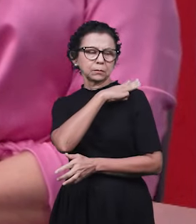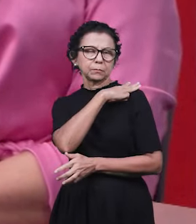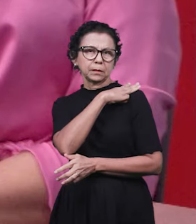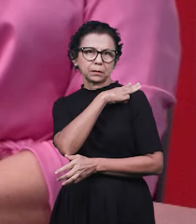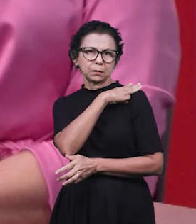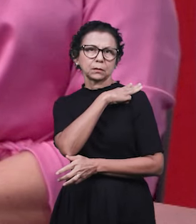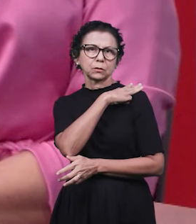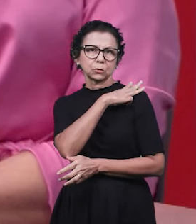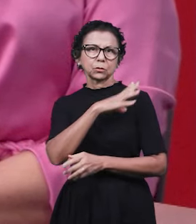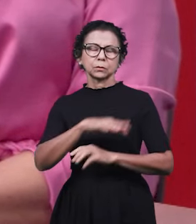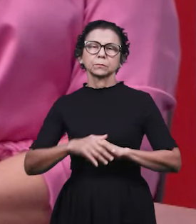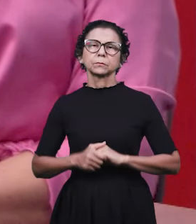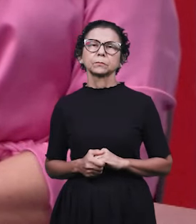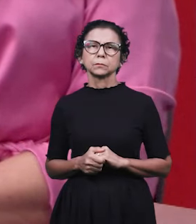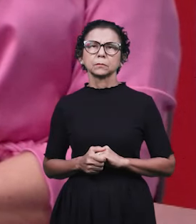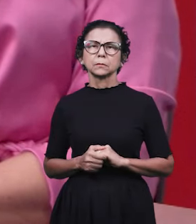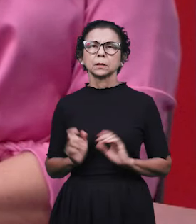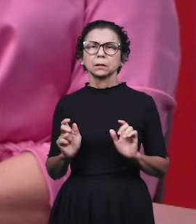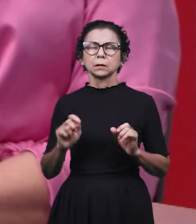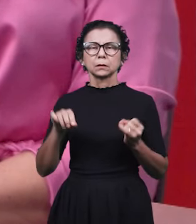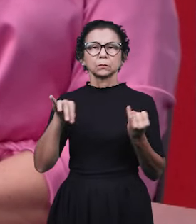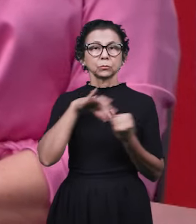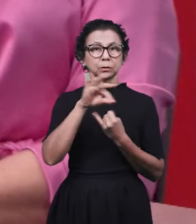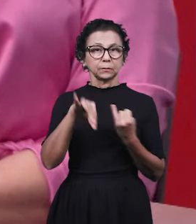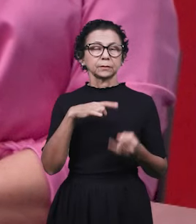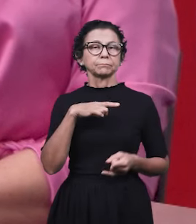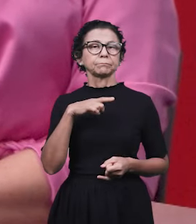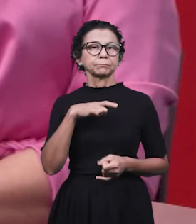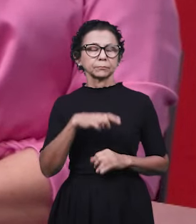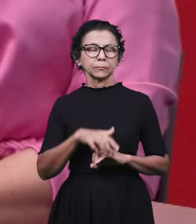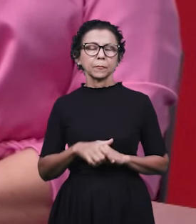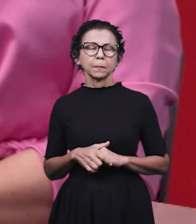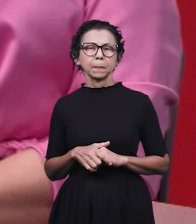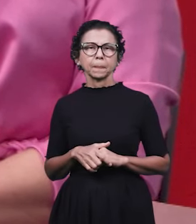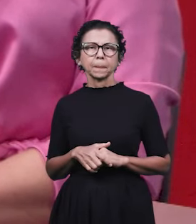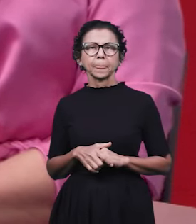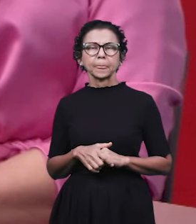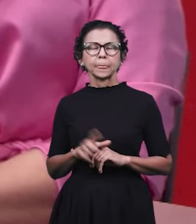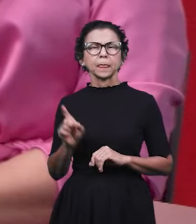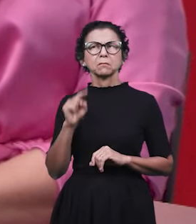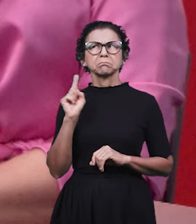estão disponibilizados no Instituto Federal do Espírito Santo. E por que nós estamos